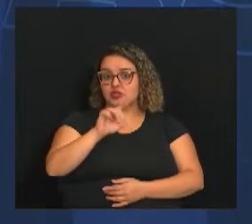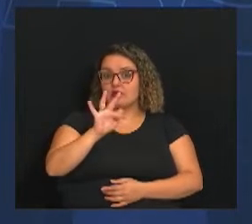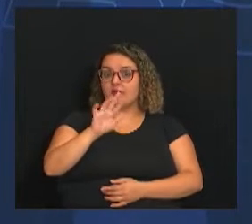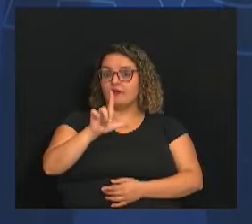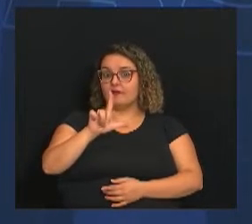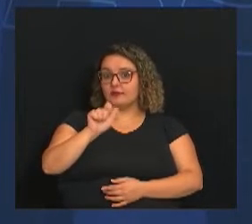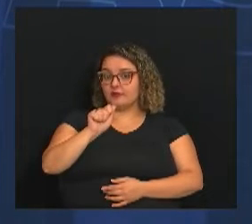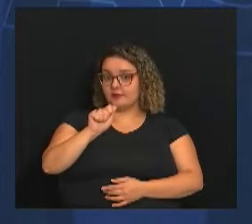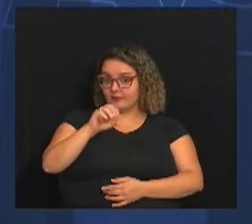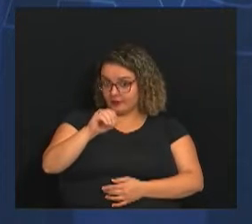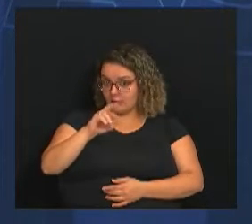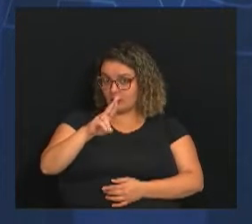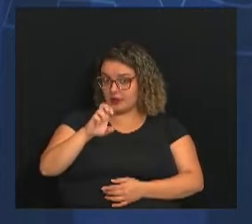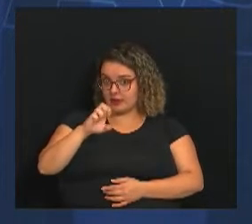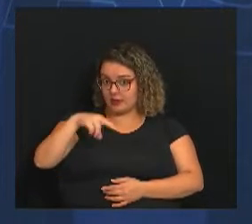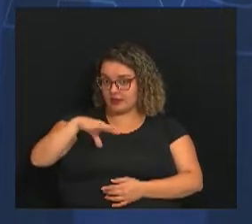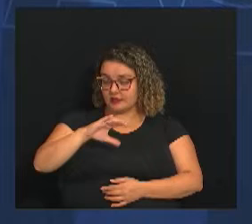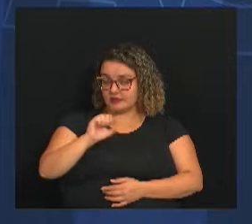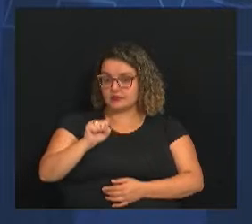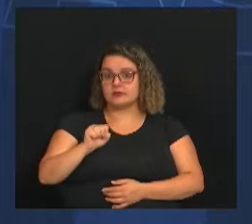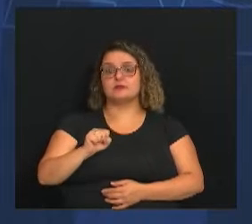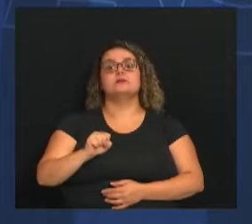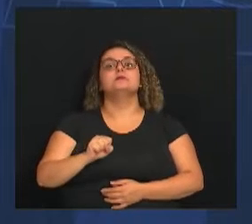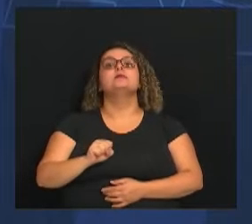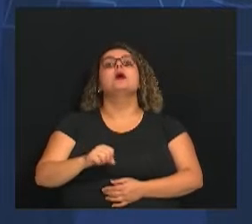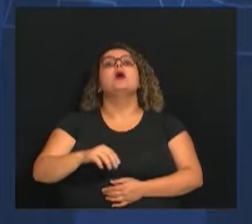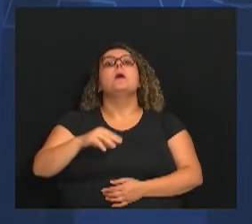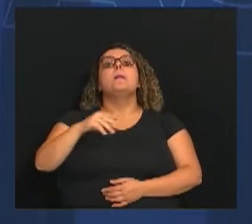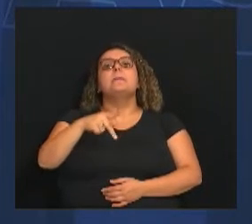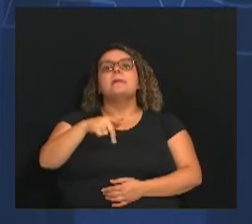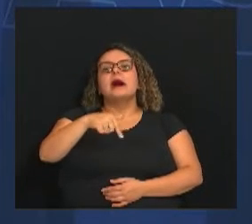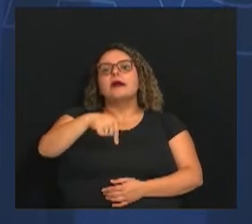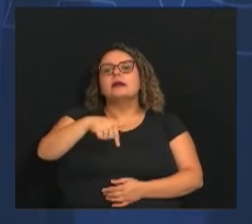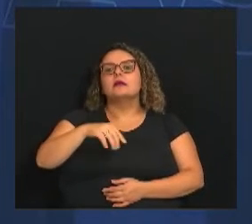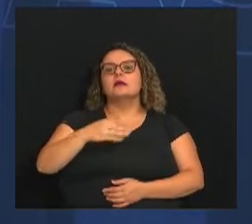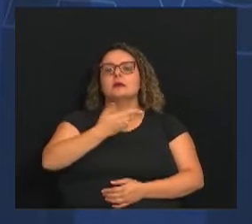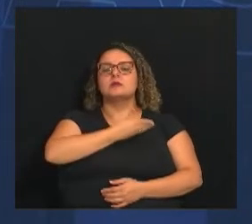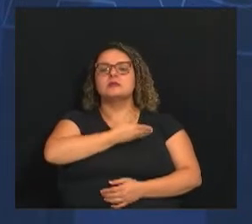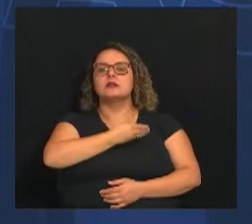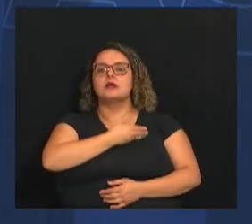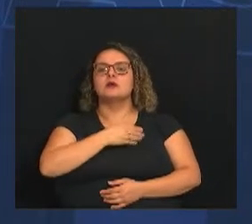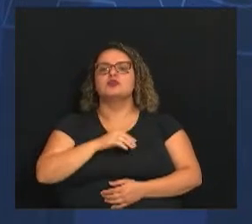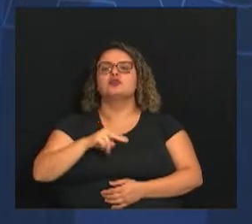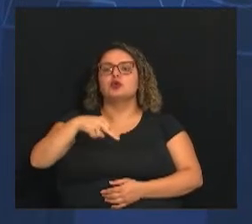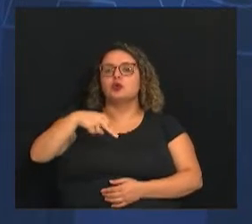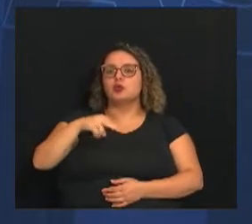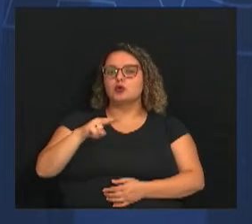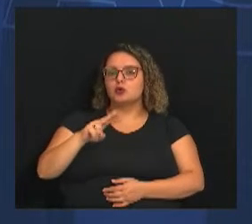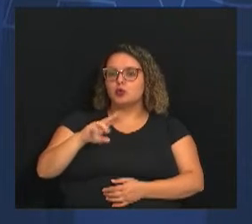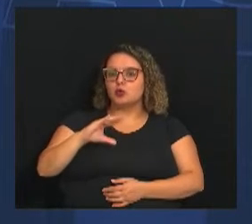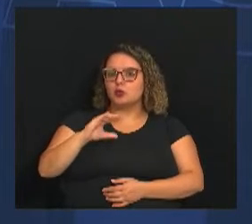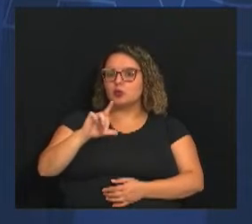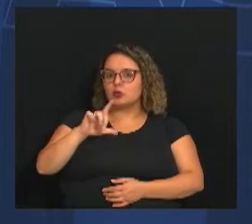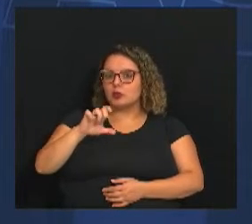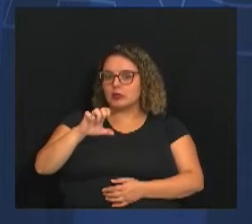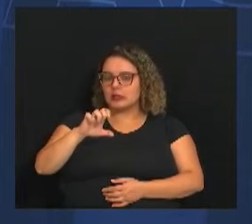2, Núcleo Residencial Parque da Amizade, Núcleo Residencial 3